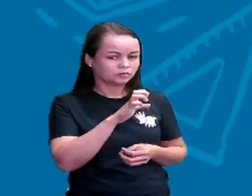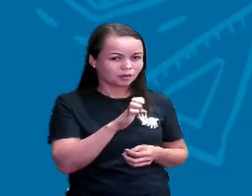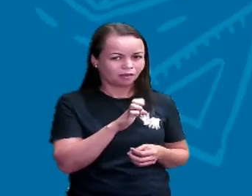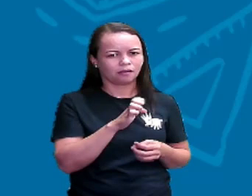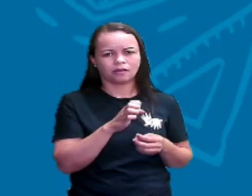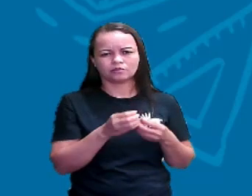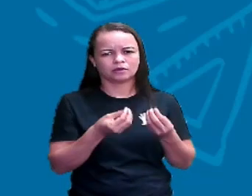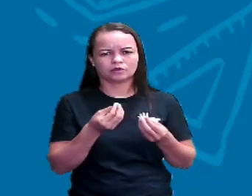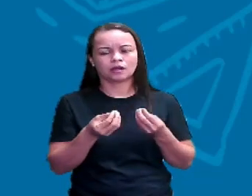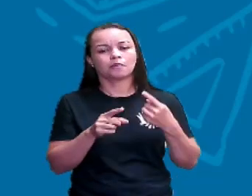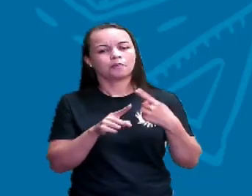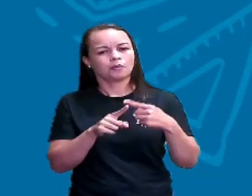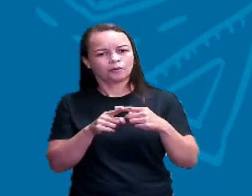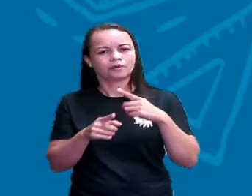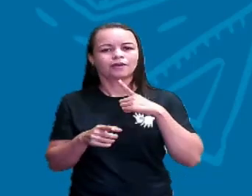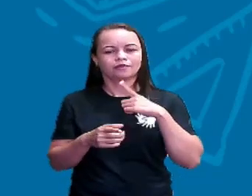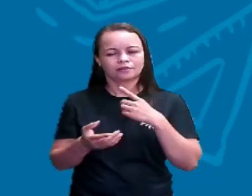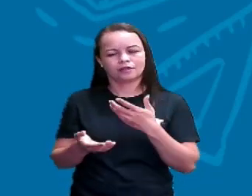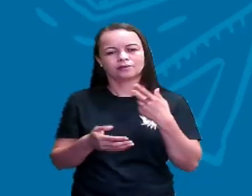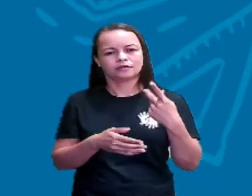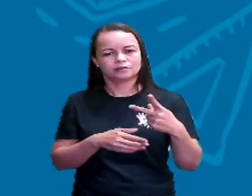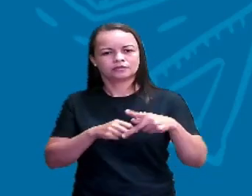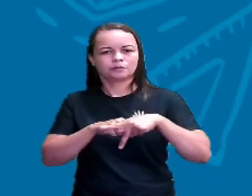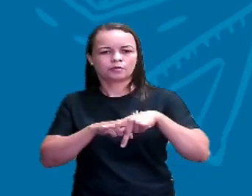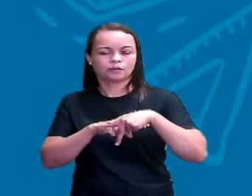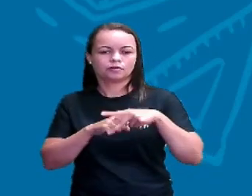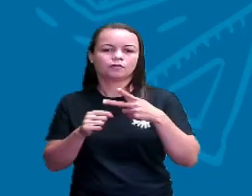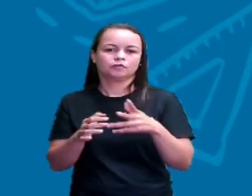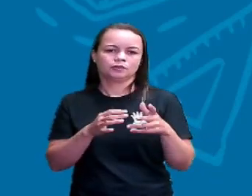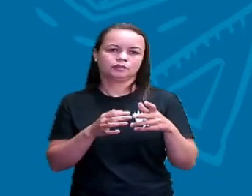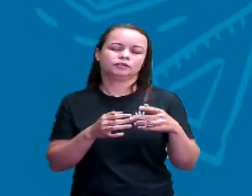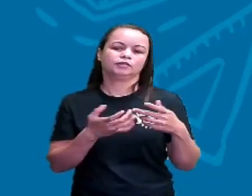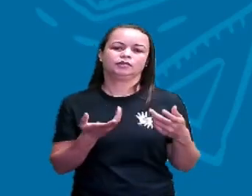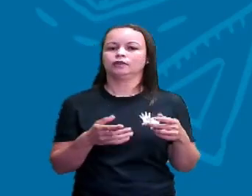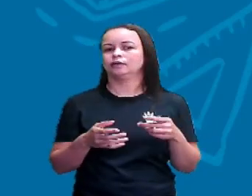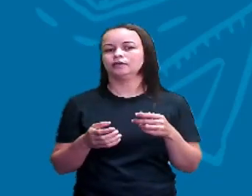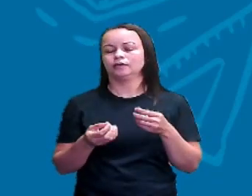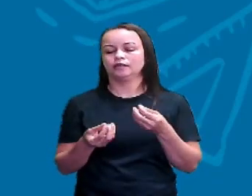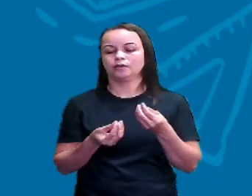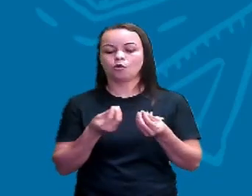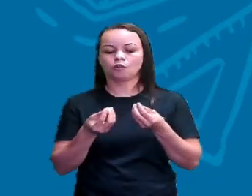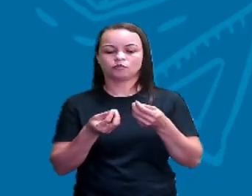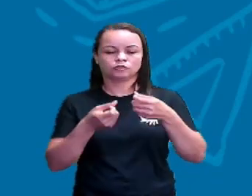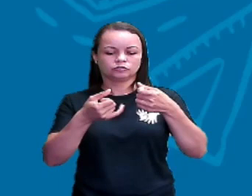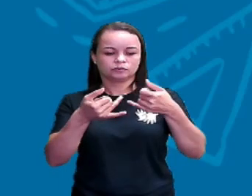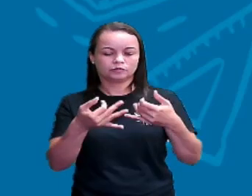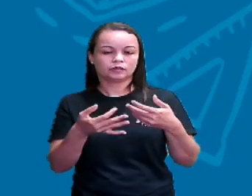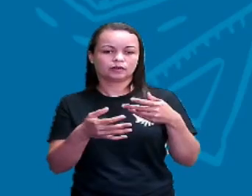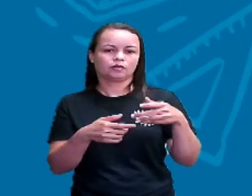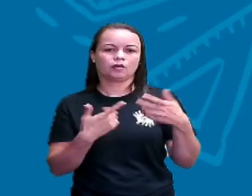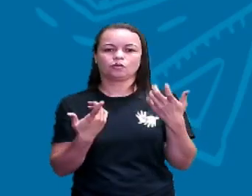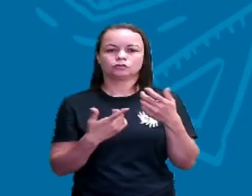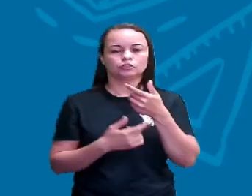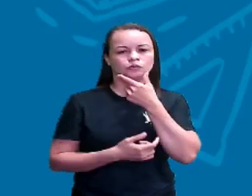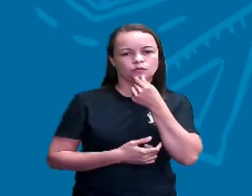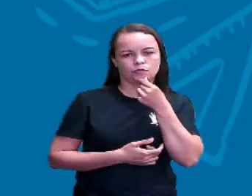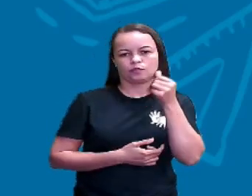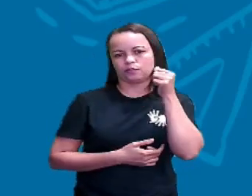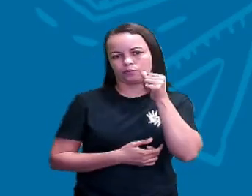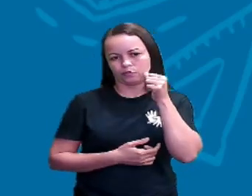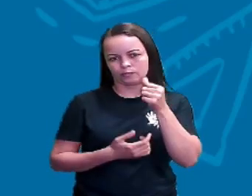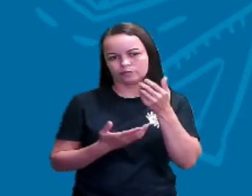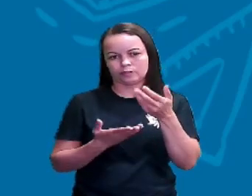de tratamento, senhor e senhora, em espanhol, certo? Então, são duas palavras diferentes, mas